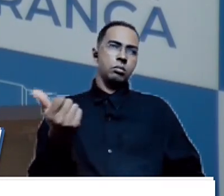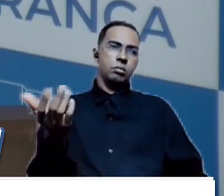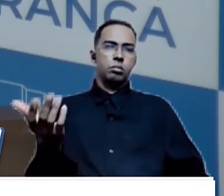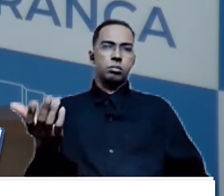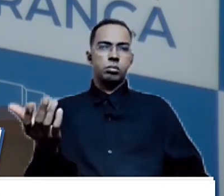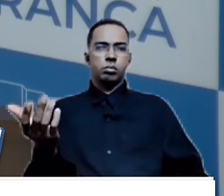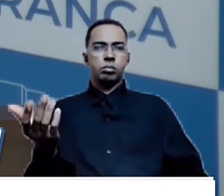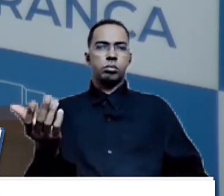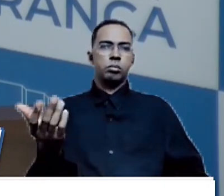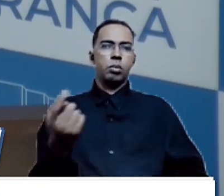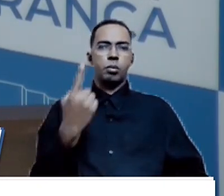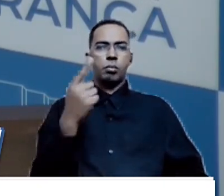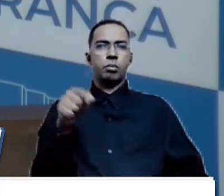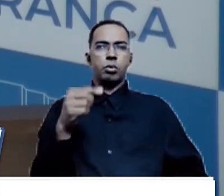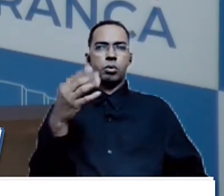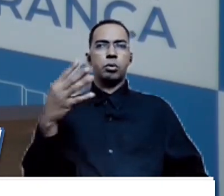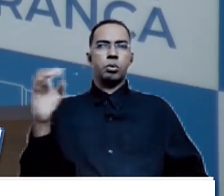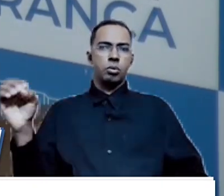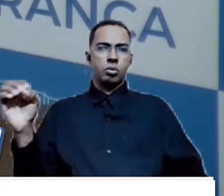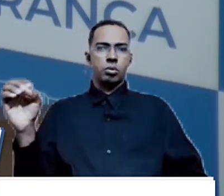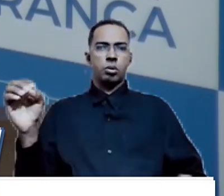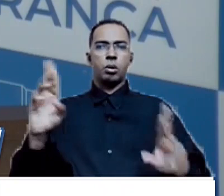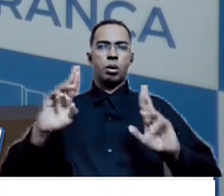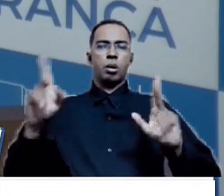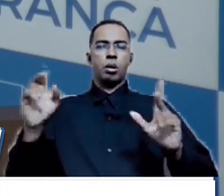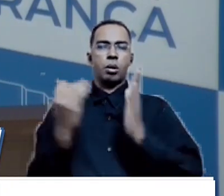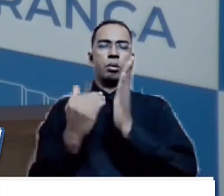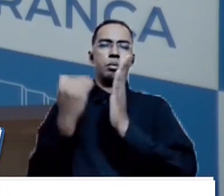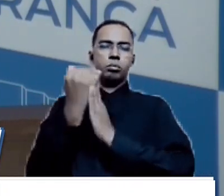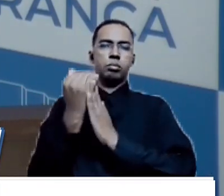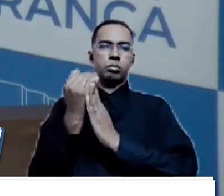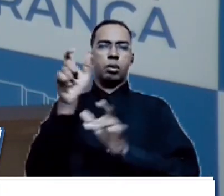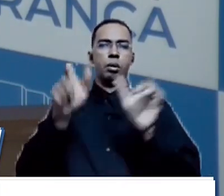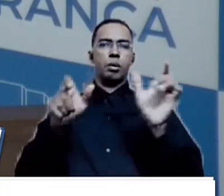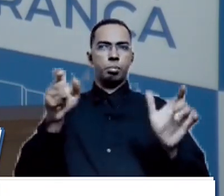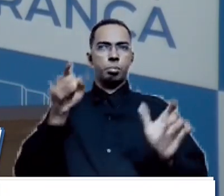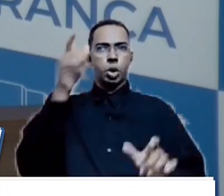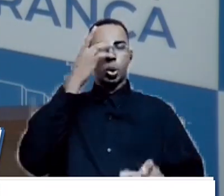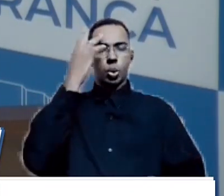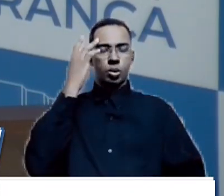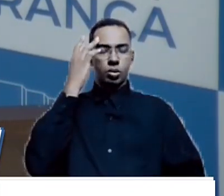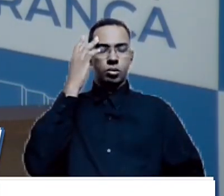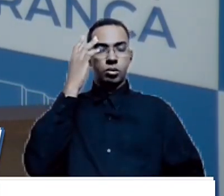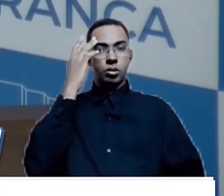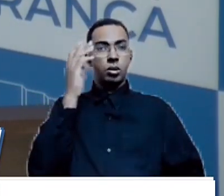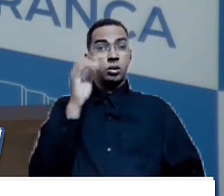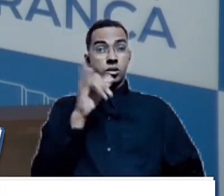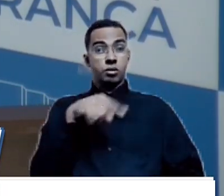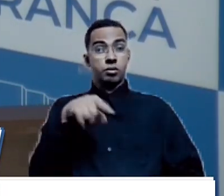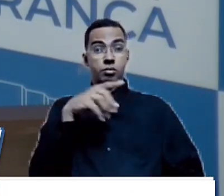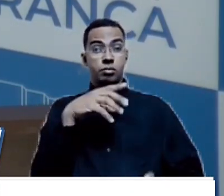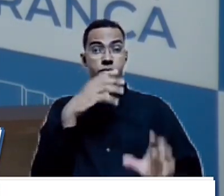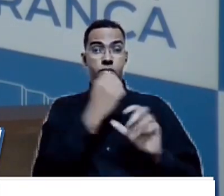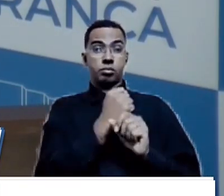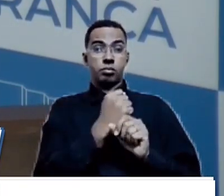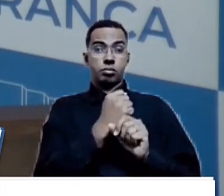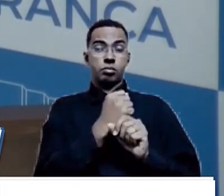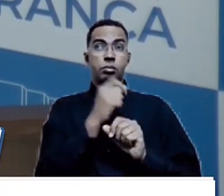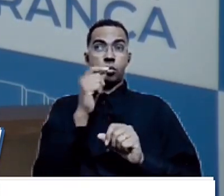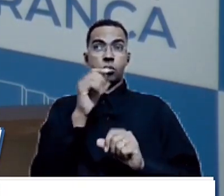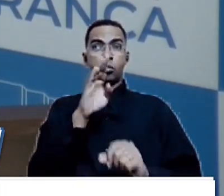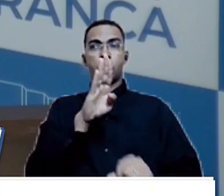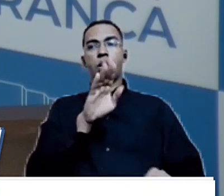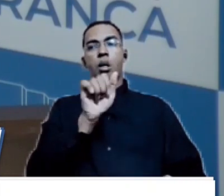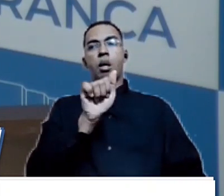1400 por de diferença por pessoa se você pegar a arrecadação de Bauru